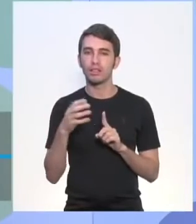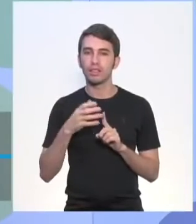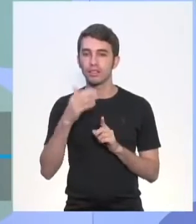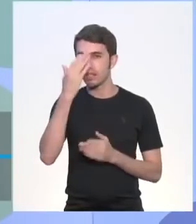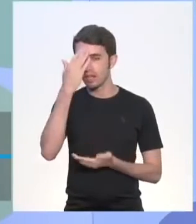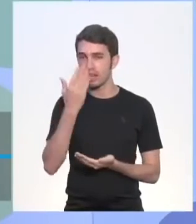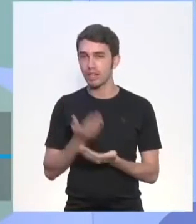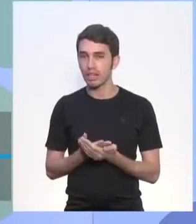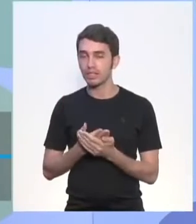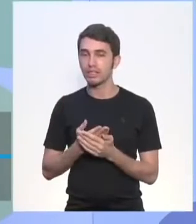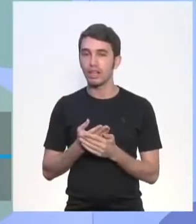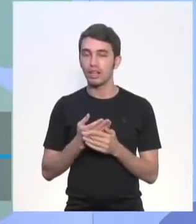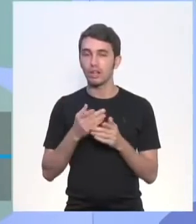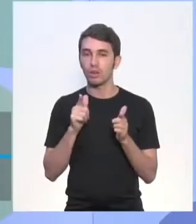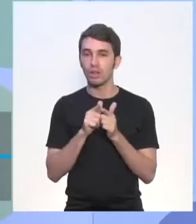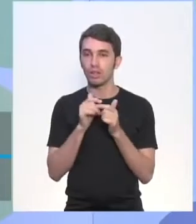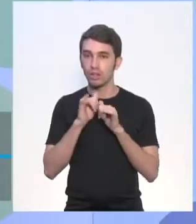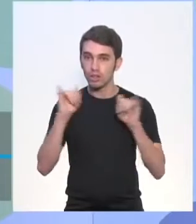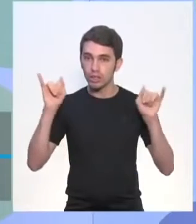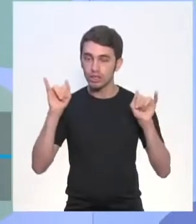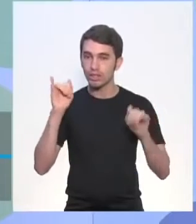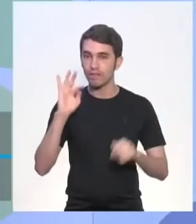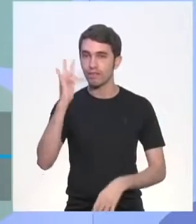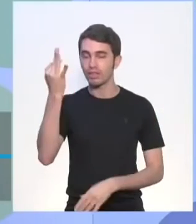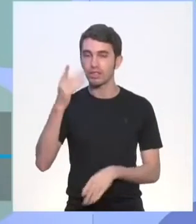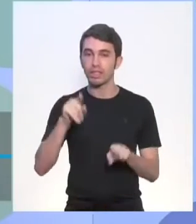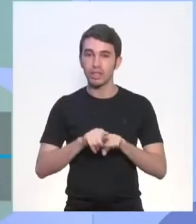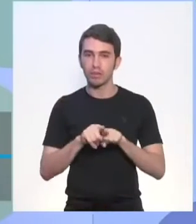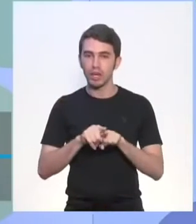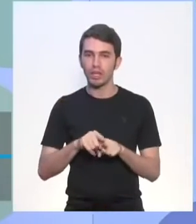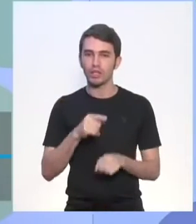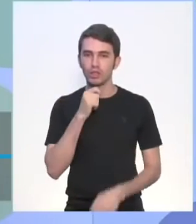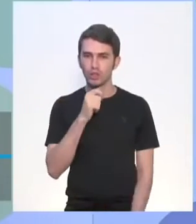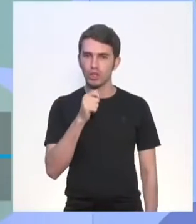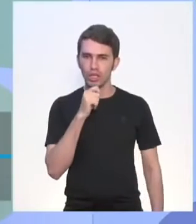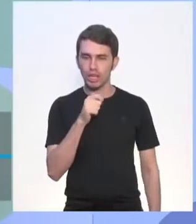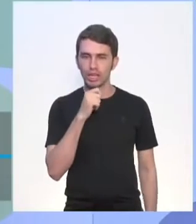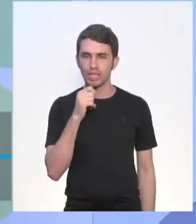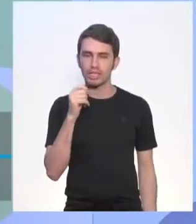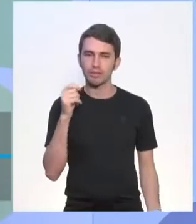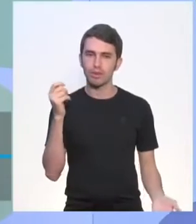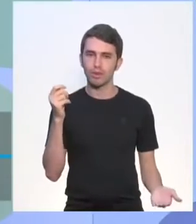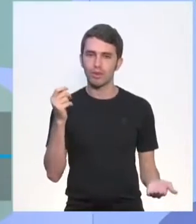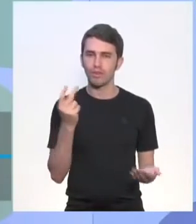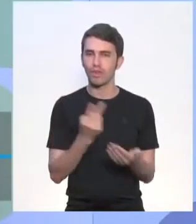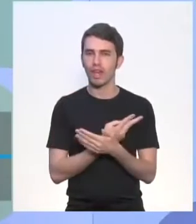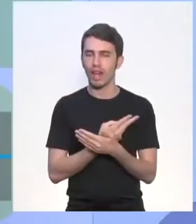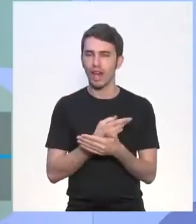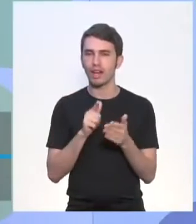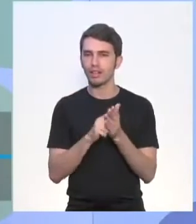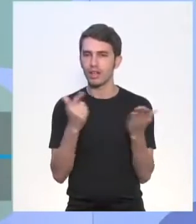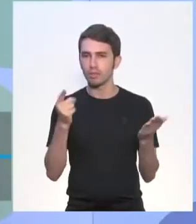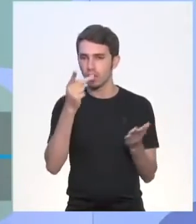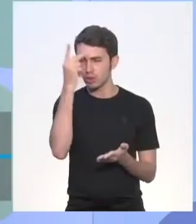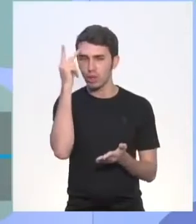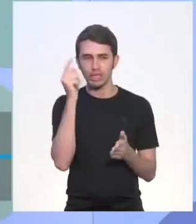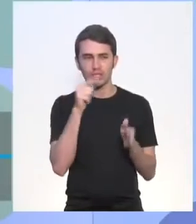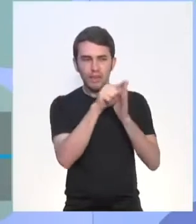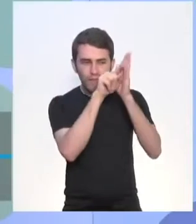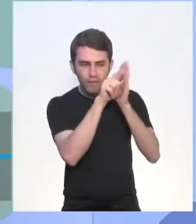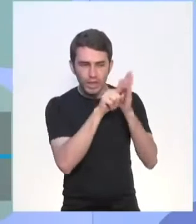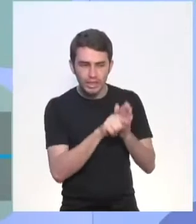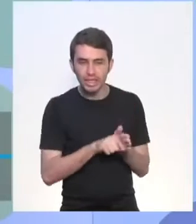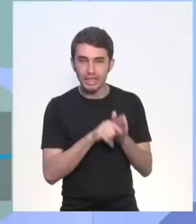uma notícia falsa. Jornalismo também mal feito, né, como foi falado aí, pessoas que não apuram a notícia corretamente